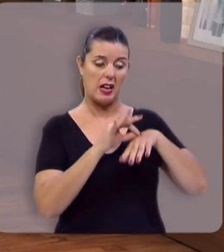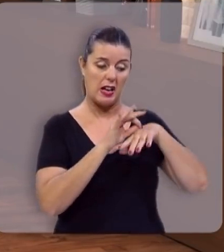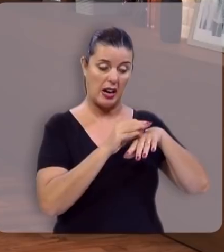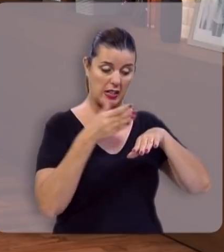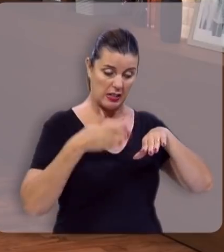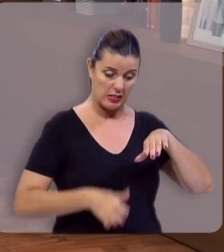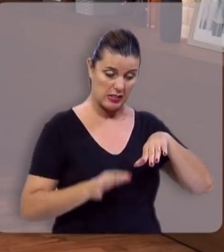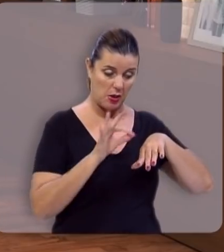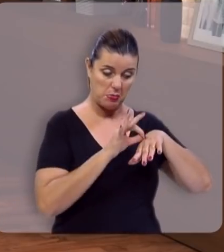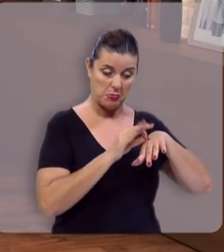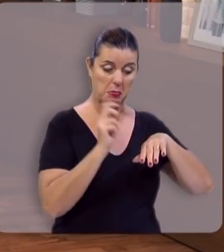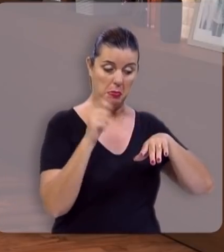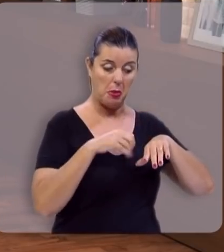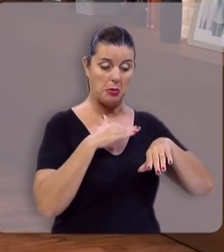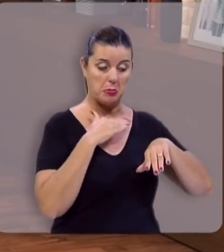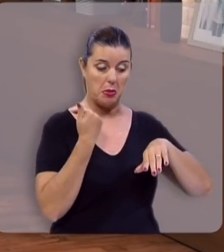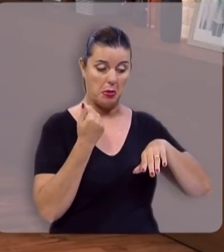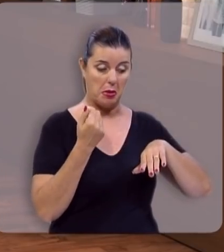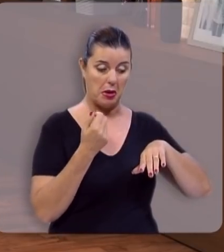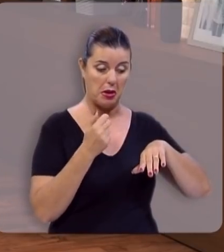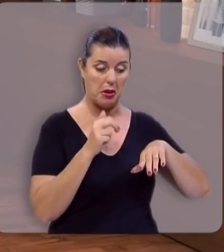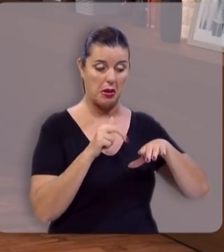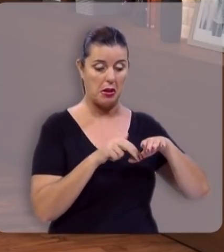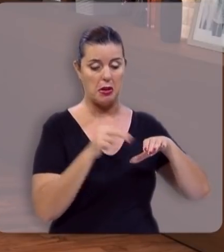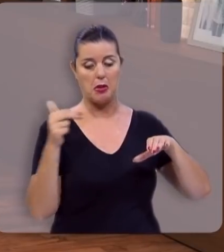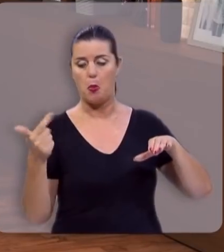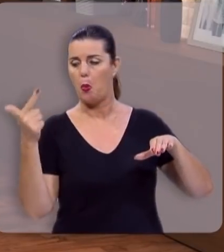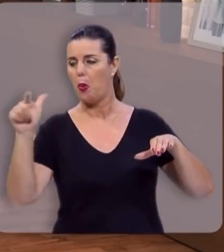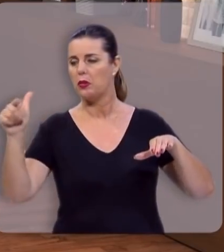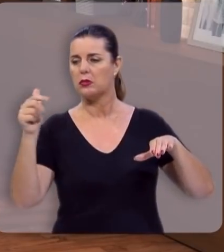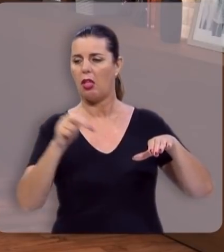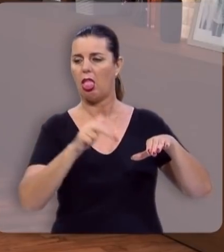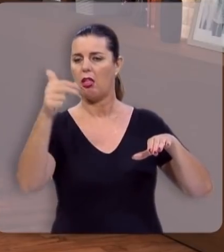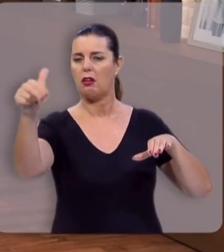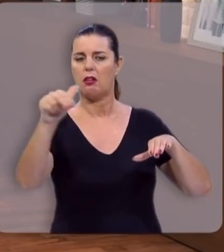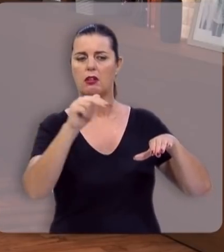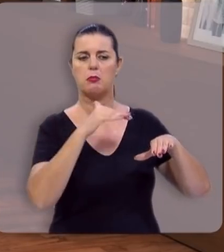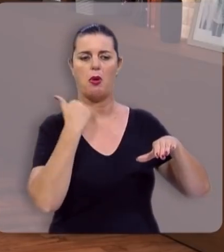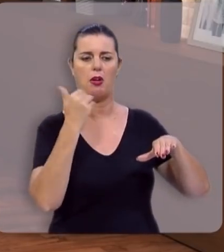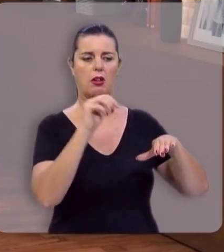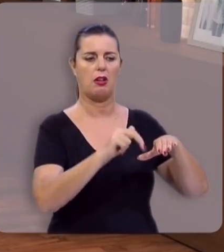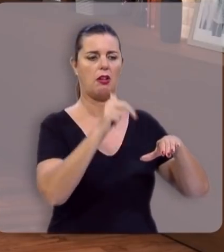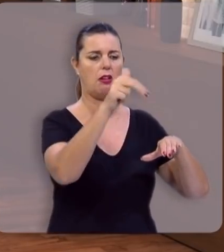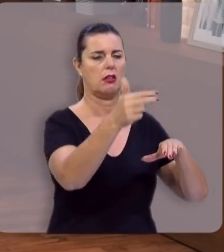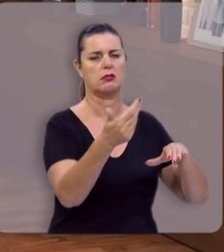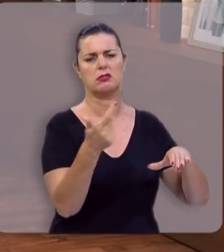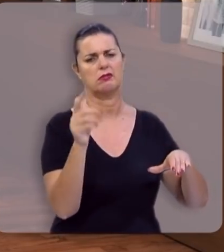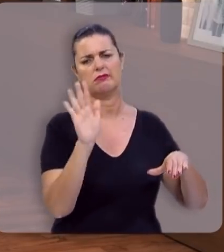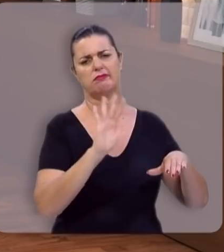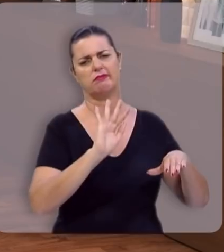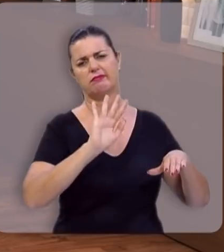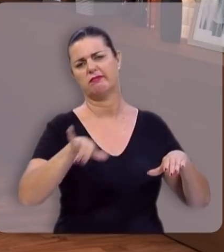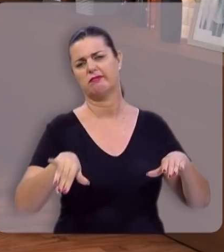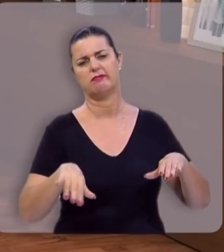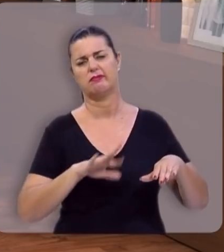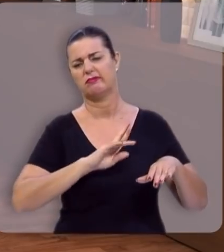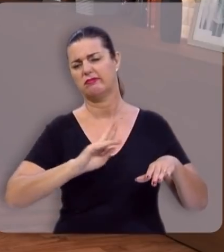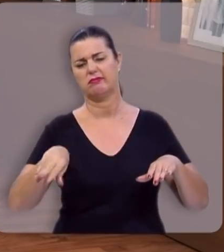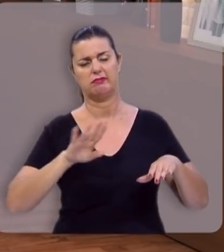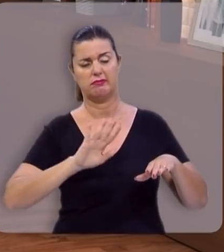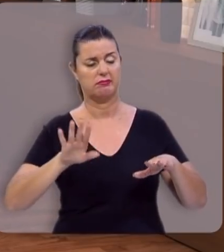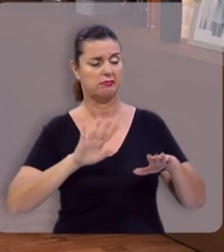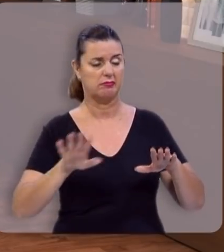podia morrer e desencarnar e reencarnar, morrer, desencarnar, reencarnar, morrer, desencarnar, reencarnar,